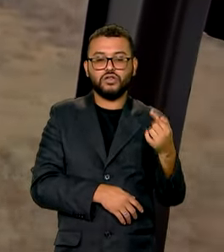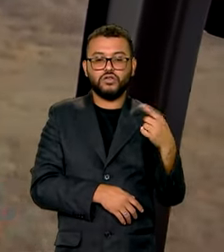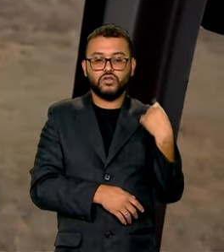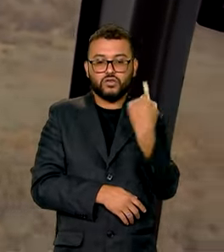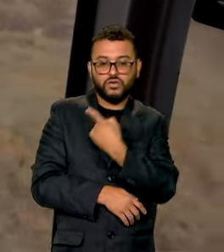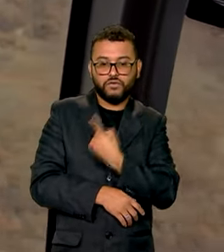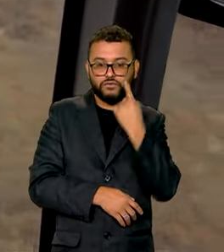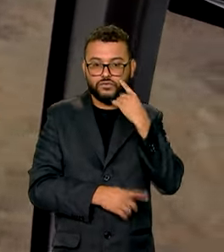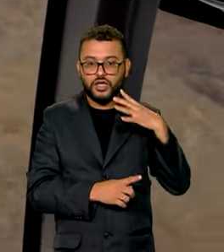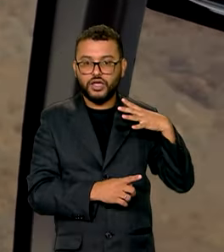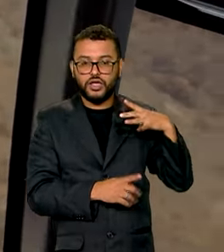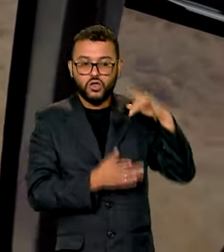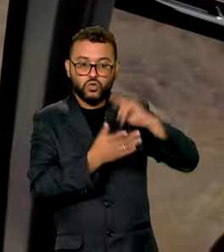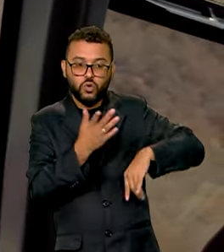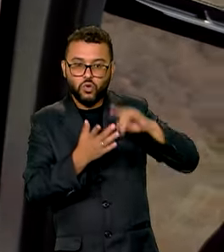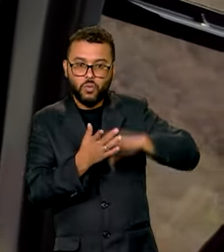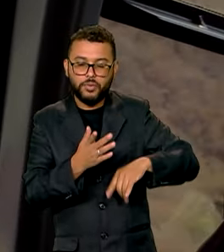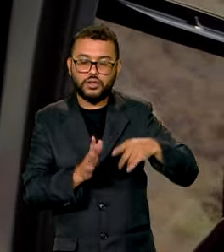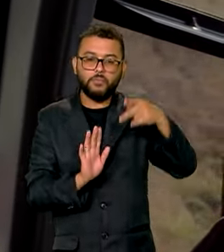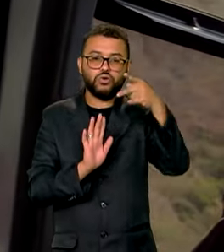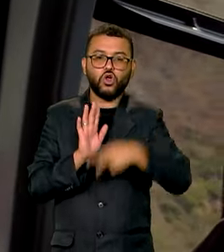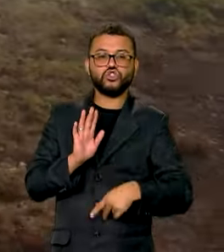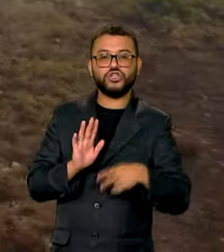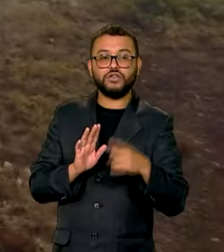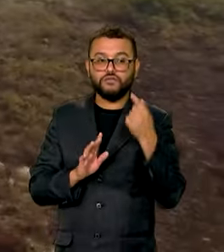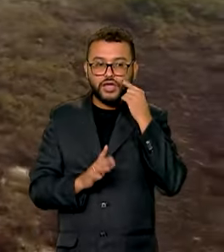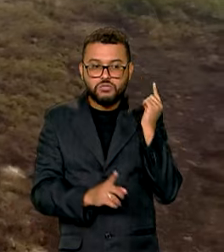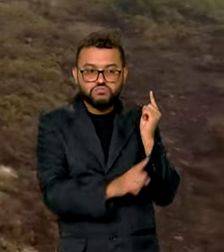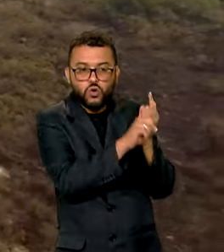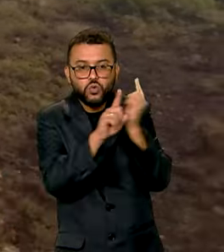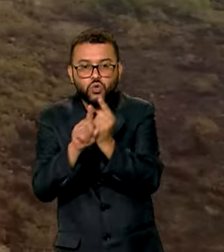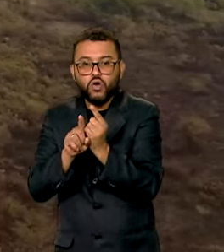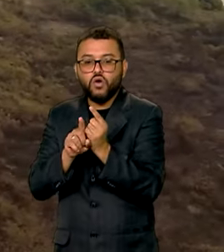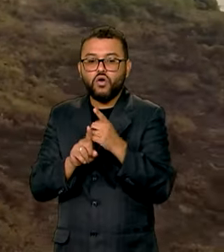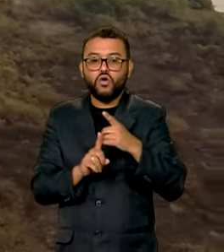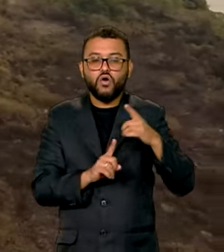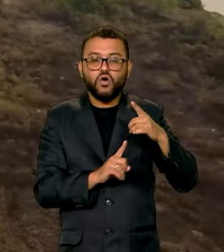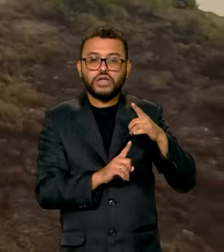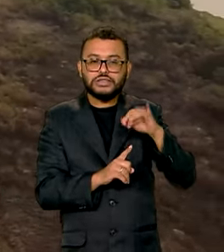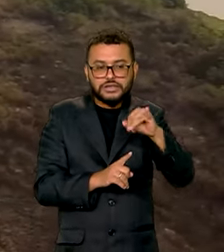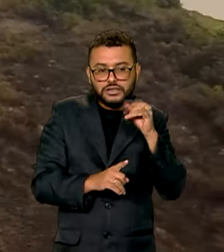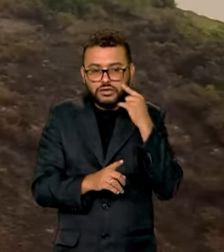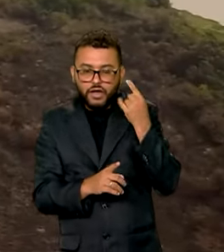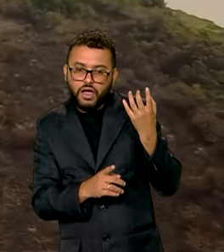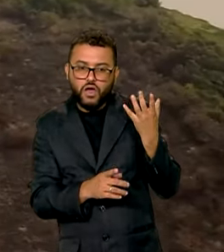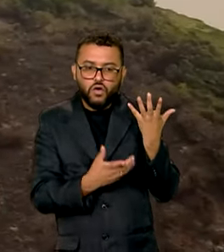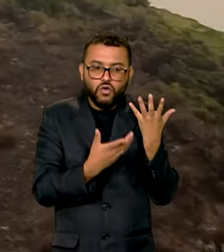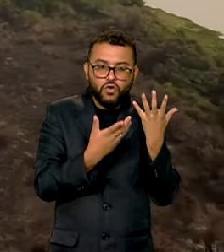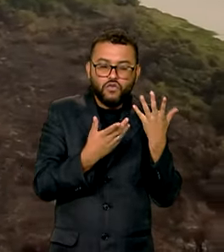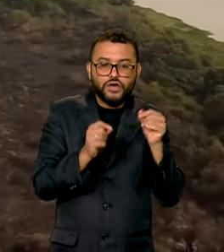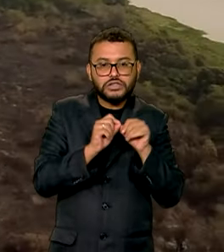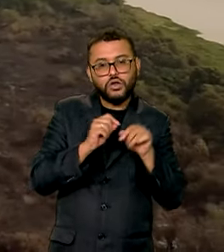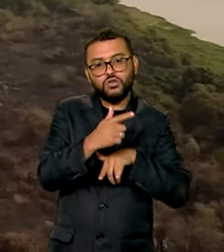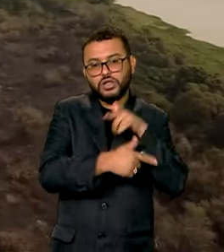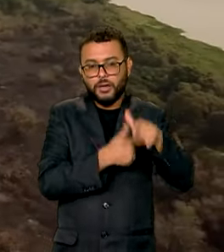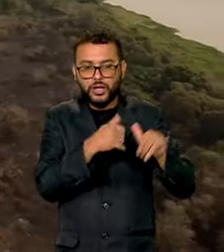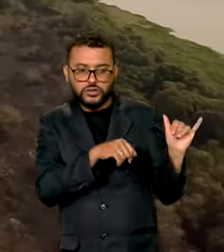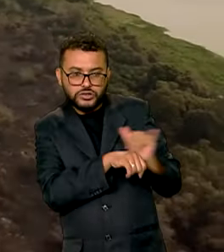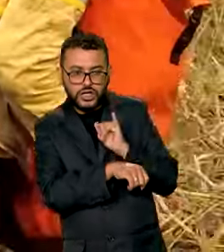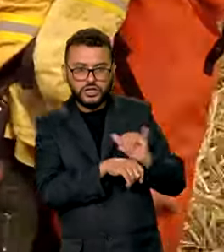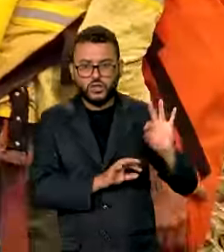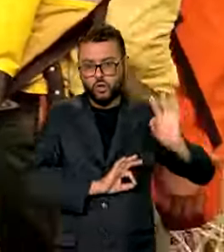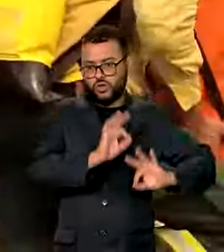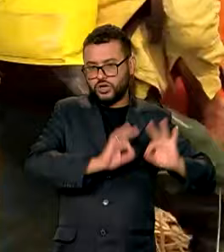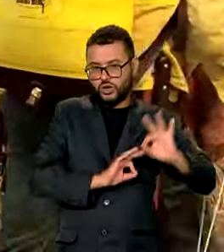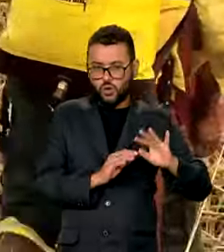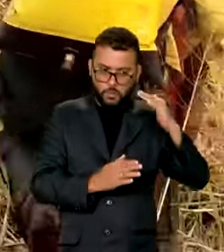gente roda um documento chamado plano de ação do incidente onde o é verificado o que a gente fez no dia o que tava planejado